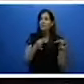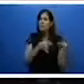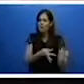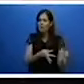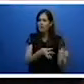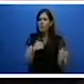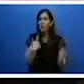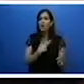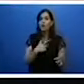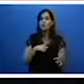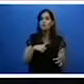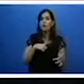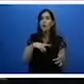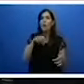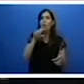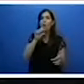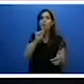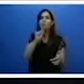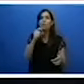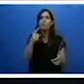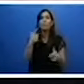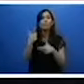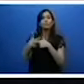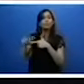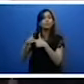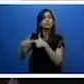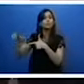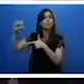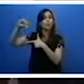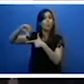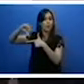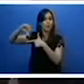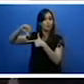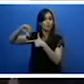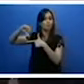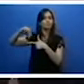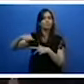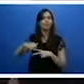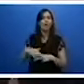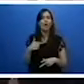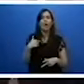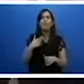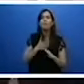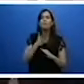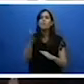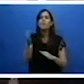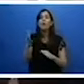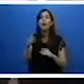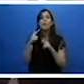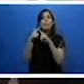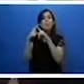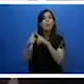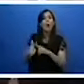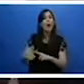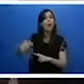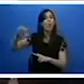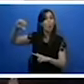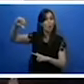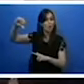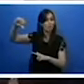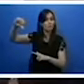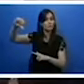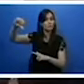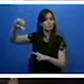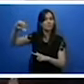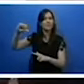aqui 81 dividido por 9. Mesmo esquema, vou na tabuada do 9 procurar o